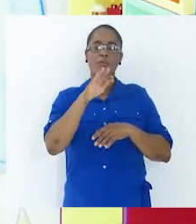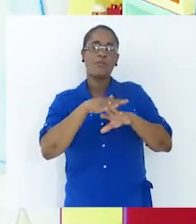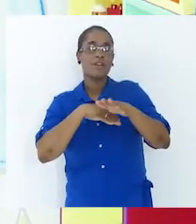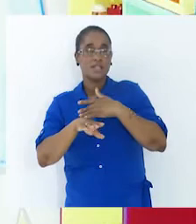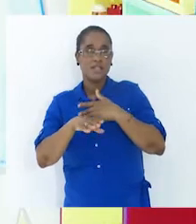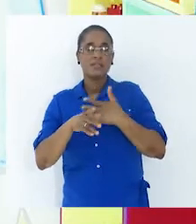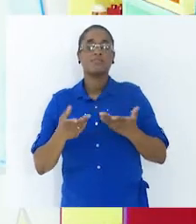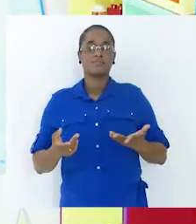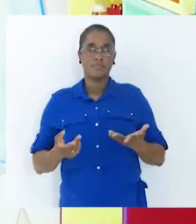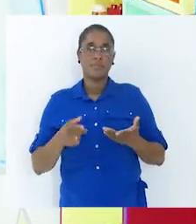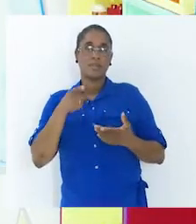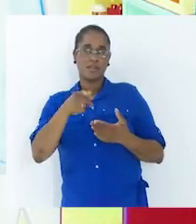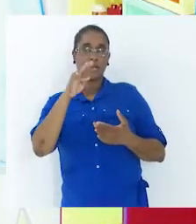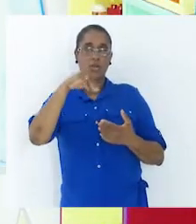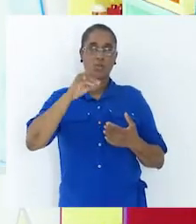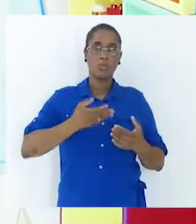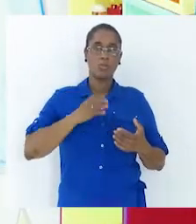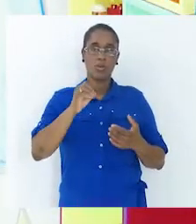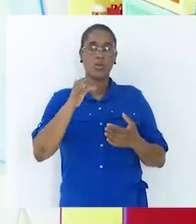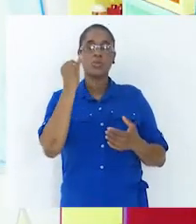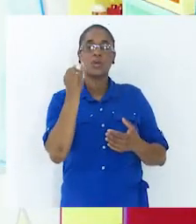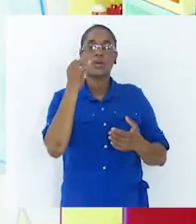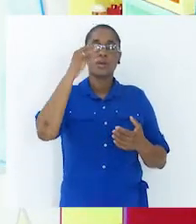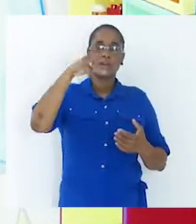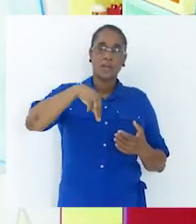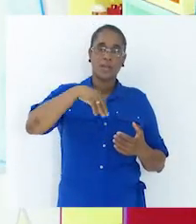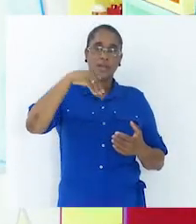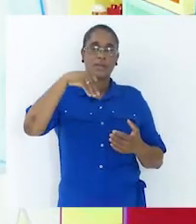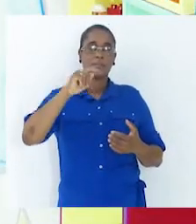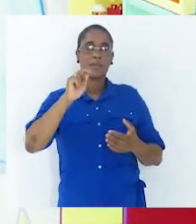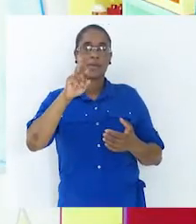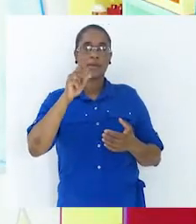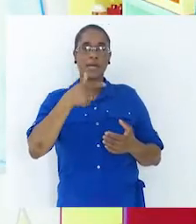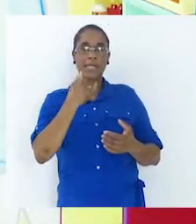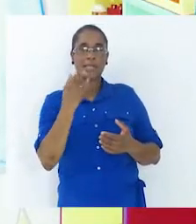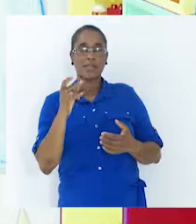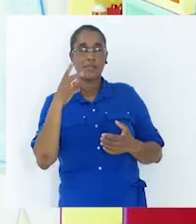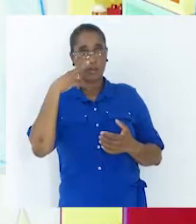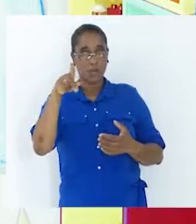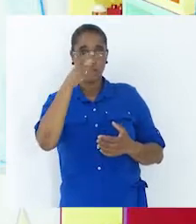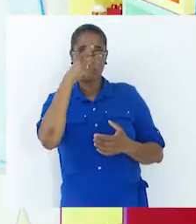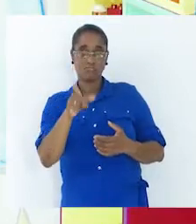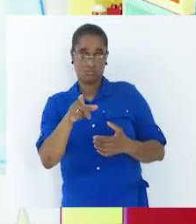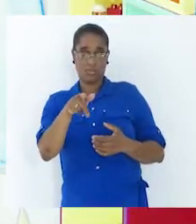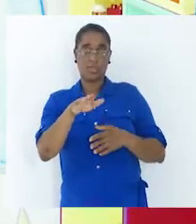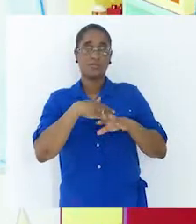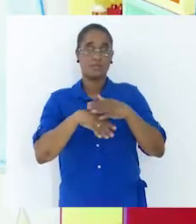o modo imperativo que mostra que o locutor exerce uma força sobre